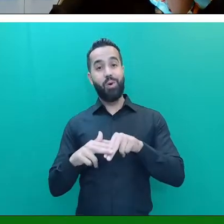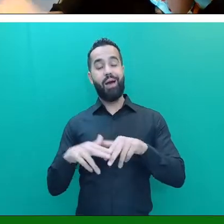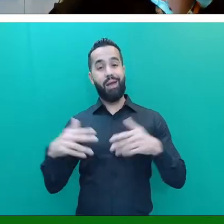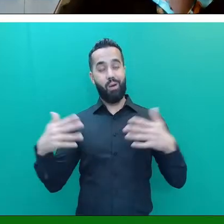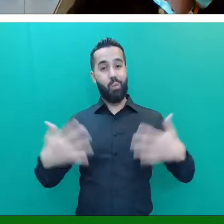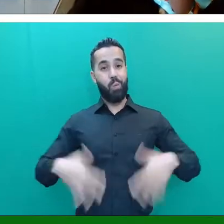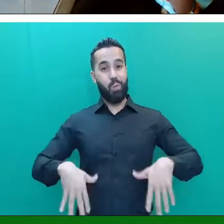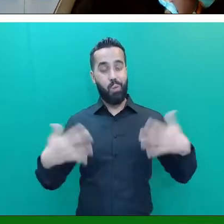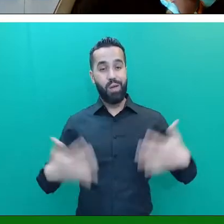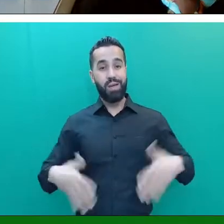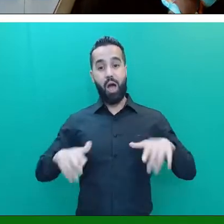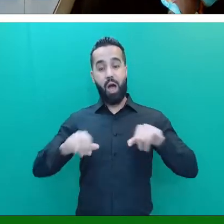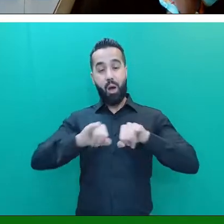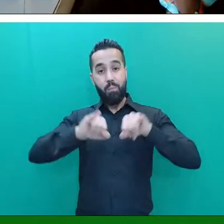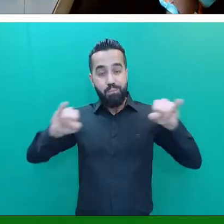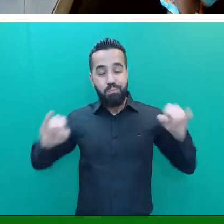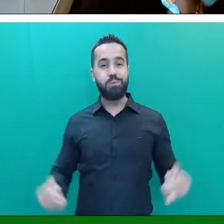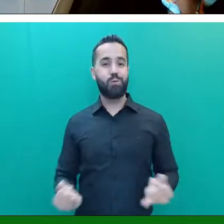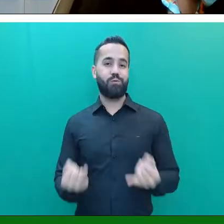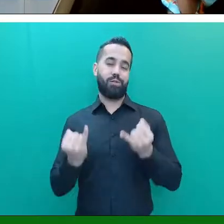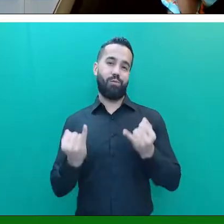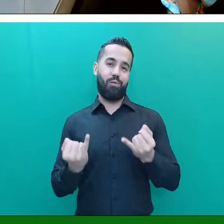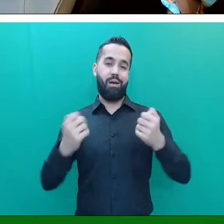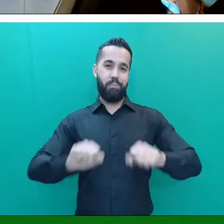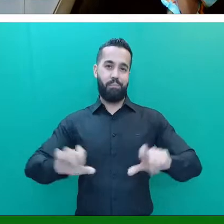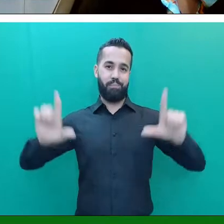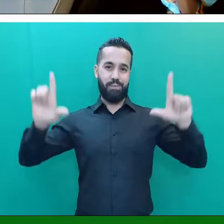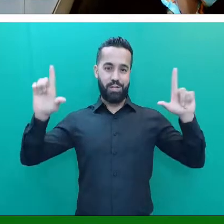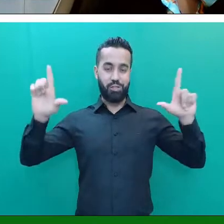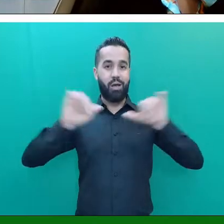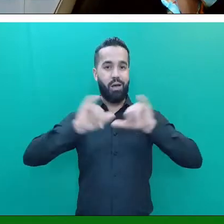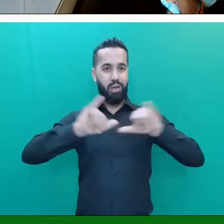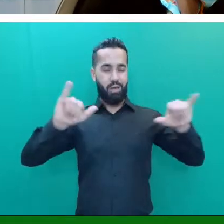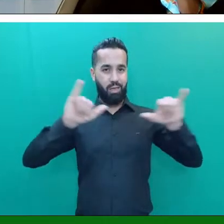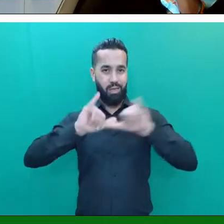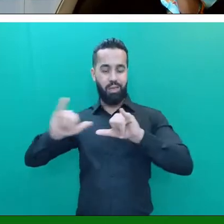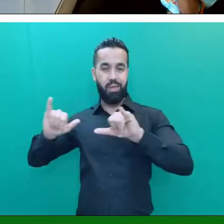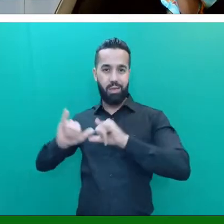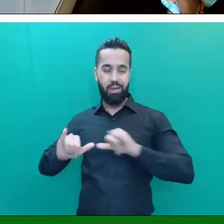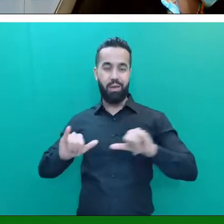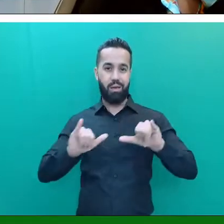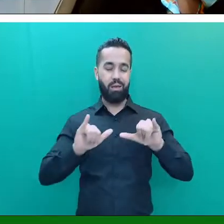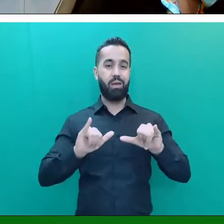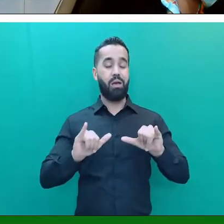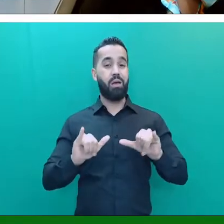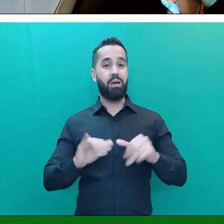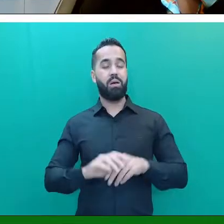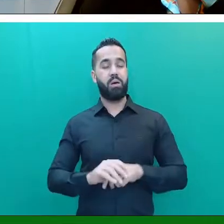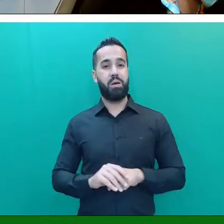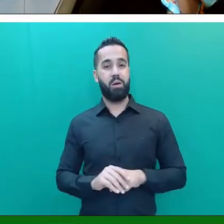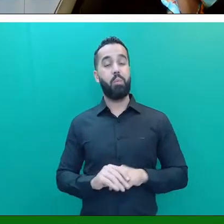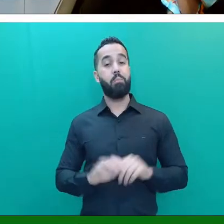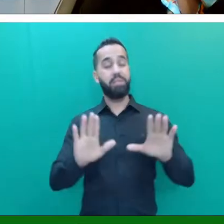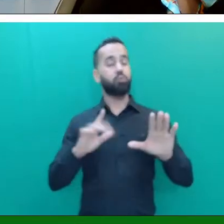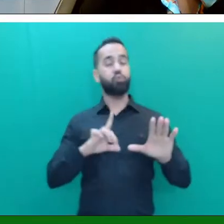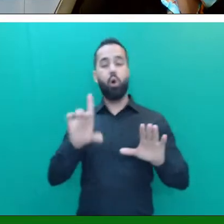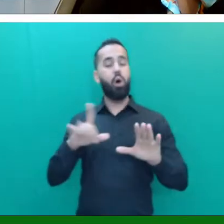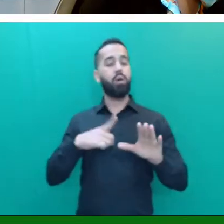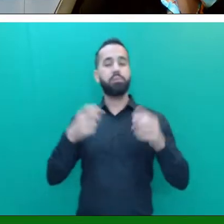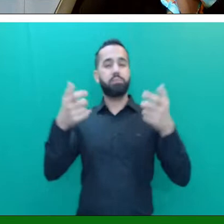se aproveitou do ponto de vista mediático mais também. É um pouco essa a minha preocupação